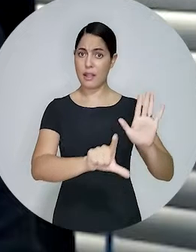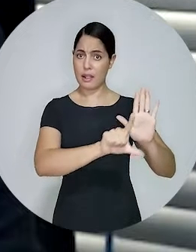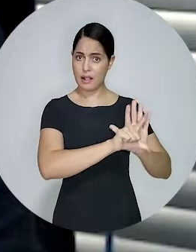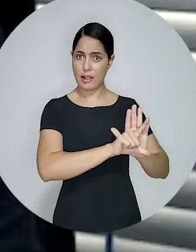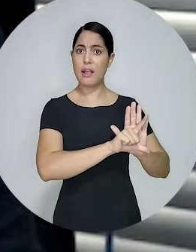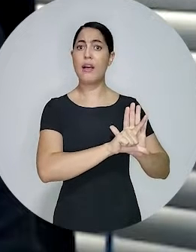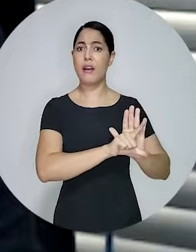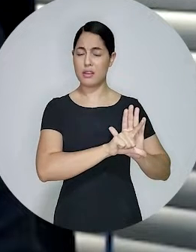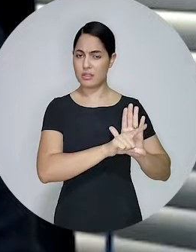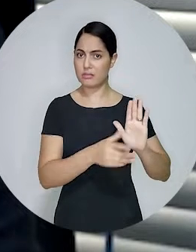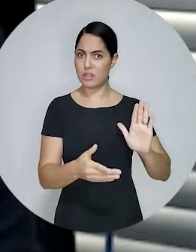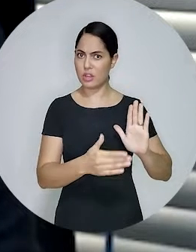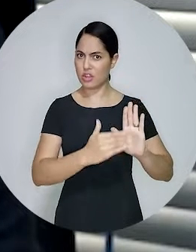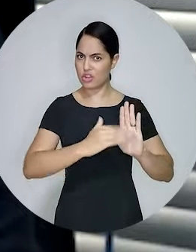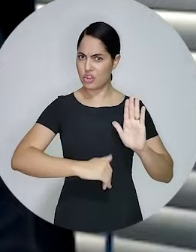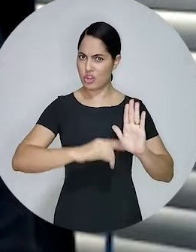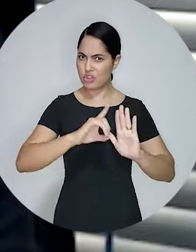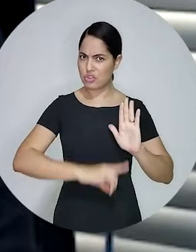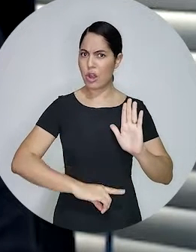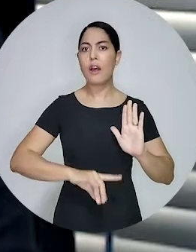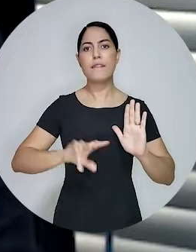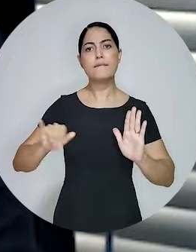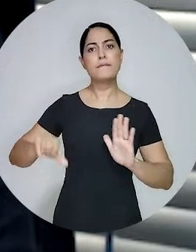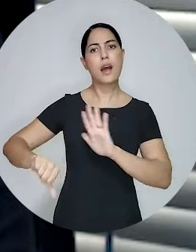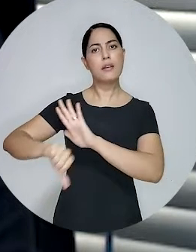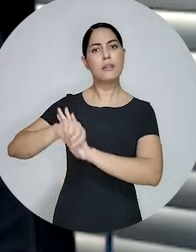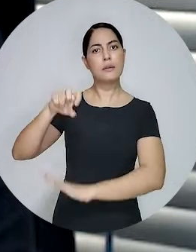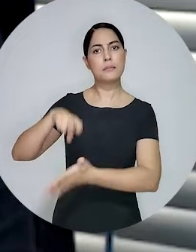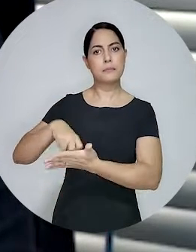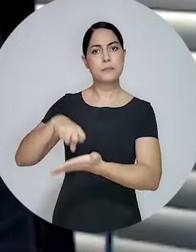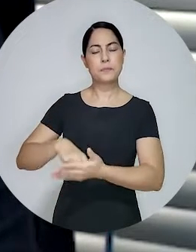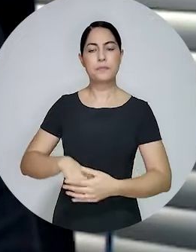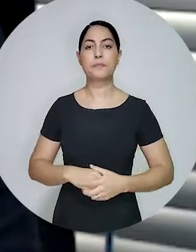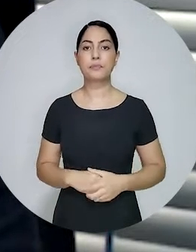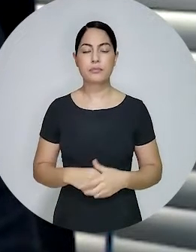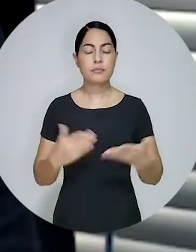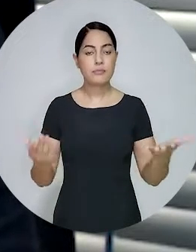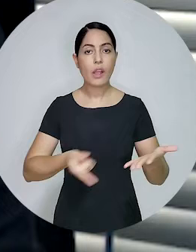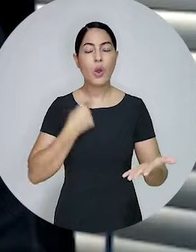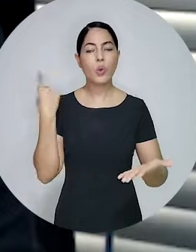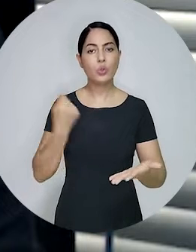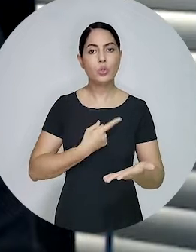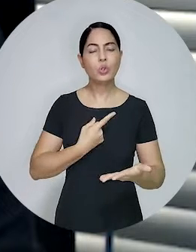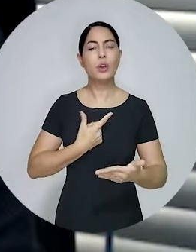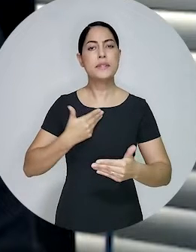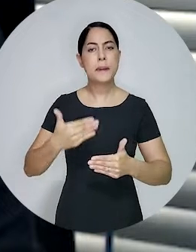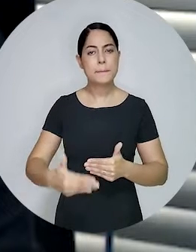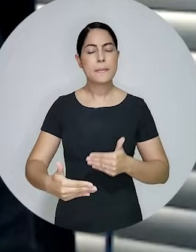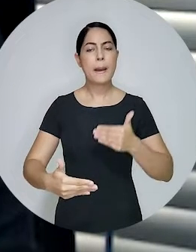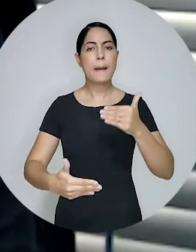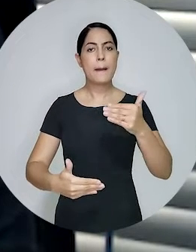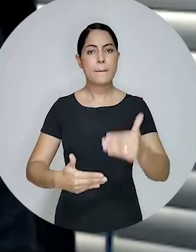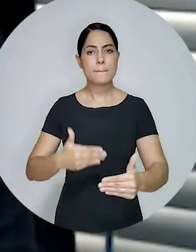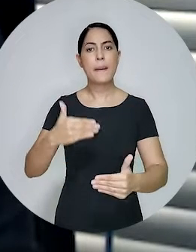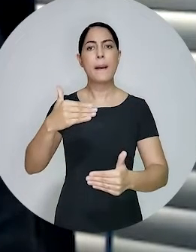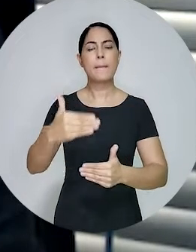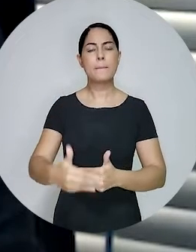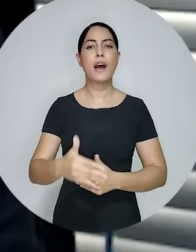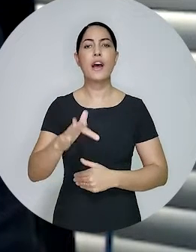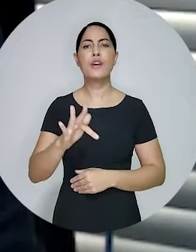e, acima de tudo, também fazer valer a lei que criminaliza a violação de prerrogativas. Então, os passos nós estamos